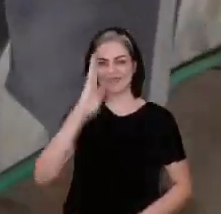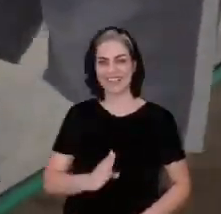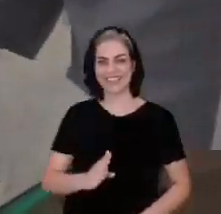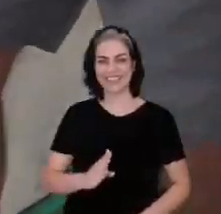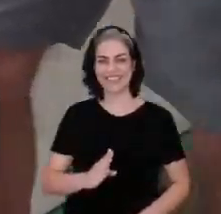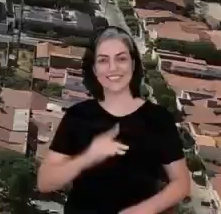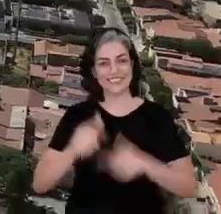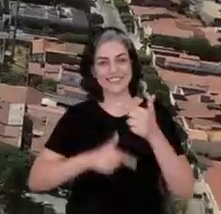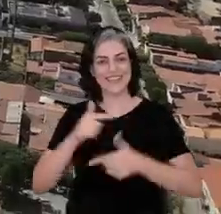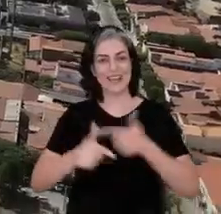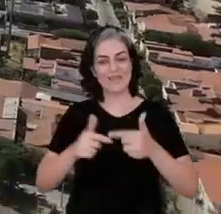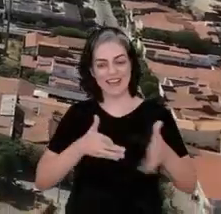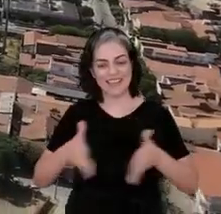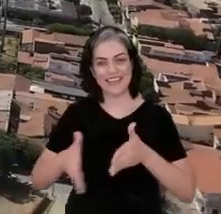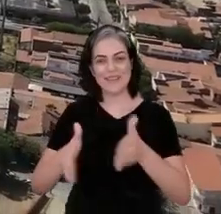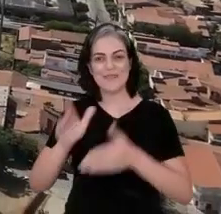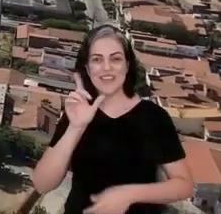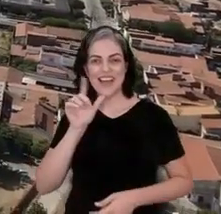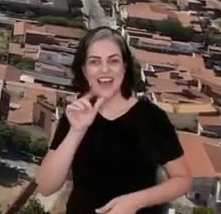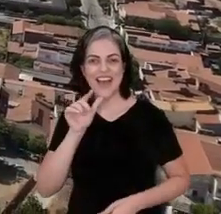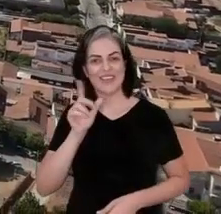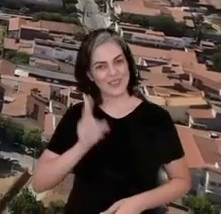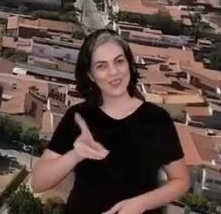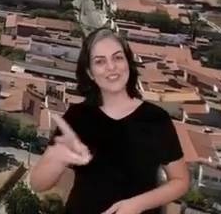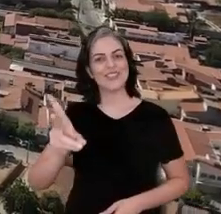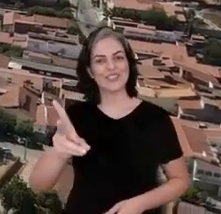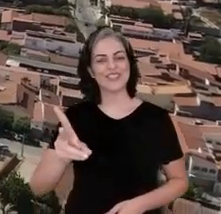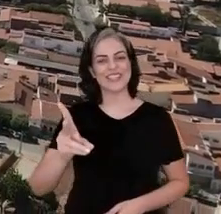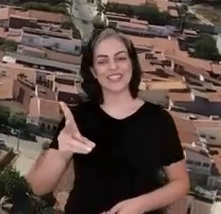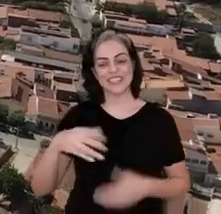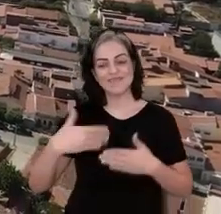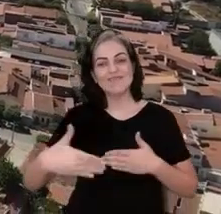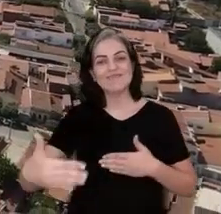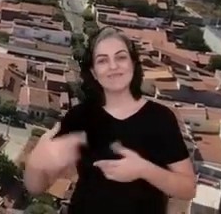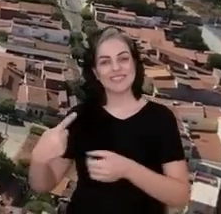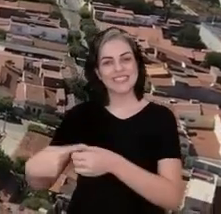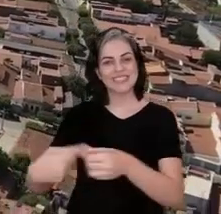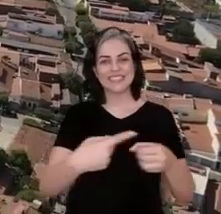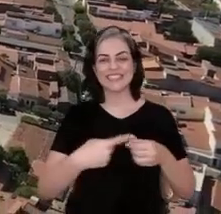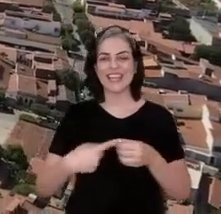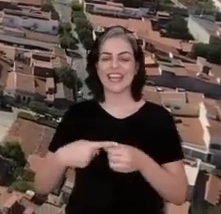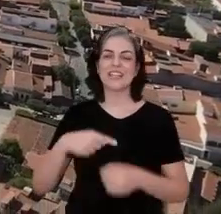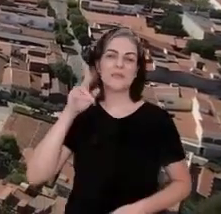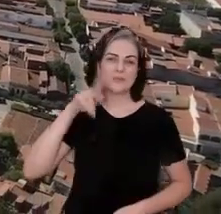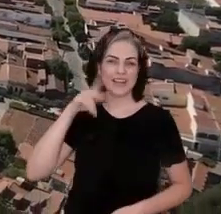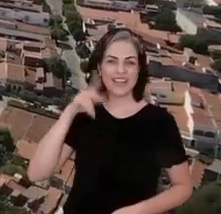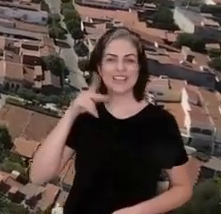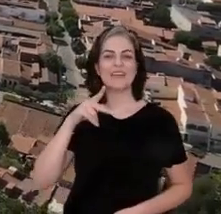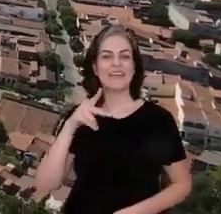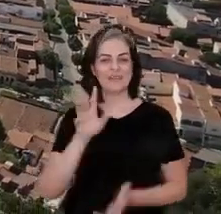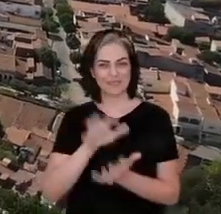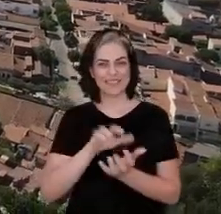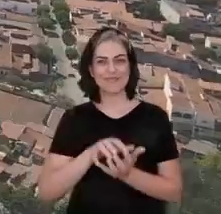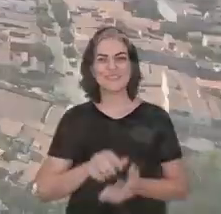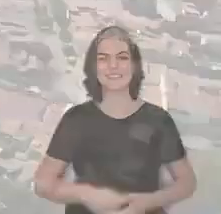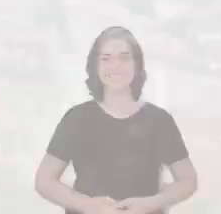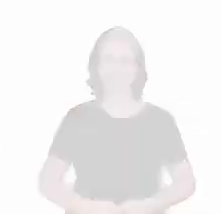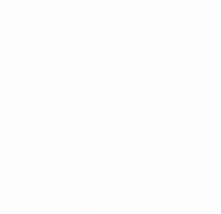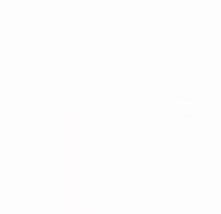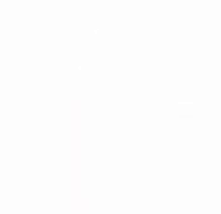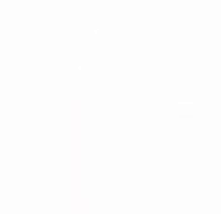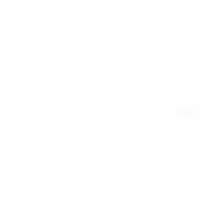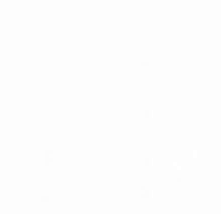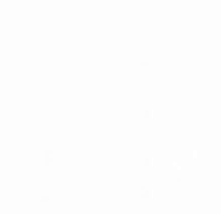hídrica do país a Jornada das águas segue pelo Brasil os próximos destinos são Paraíba e Pernambuco